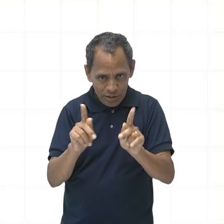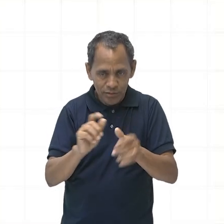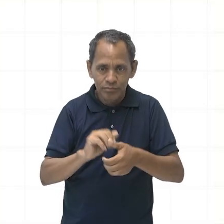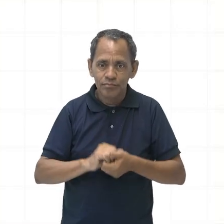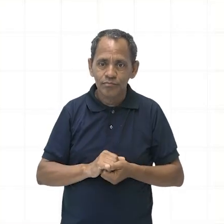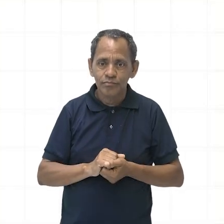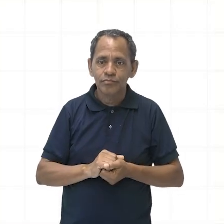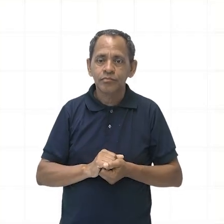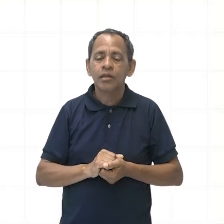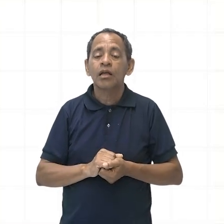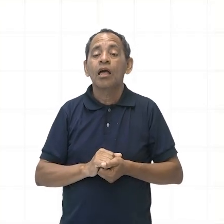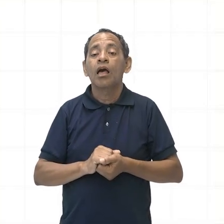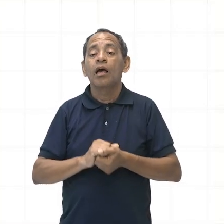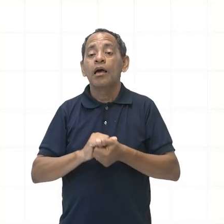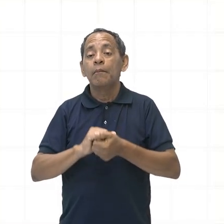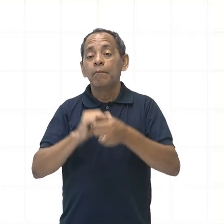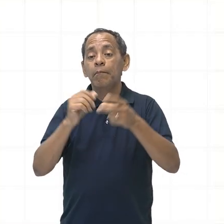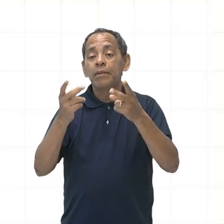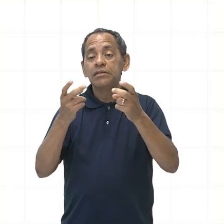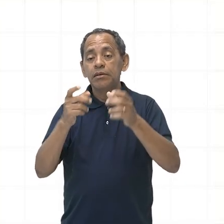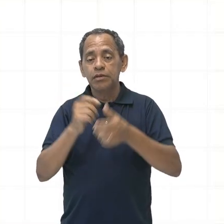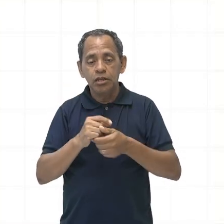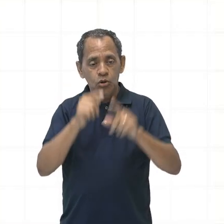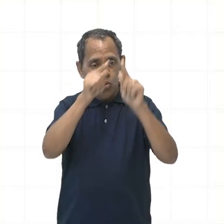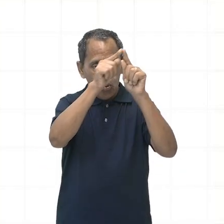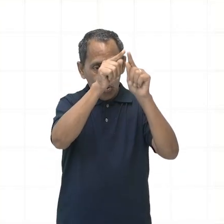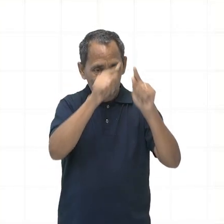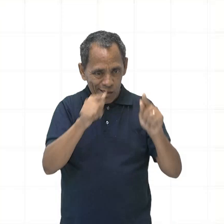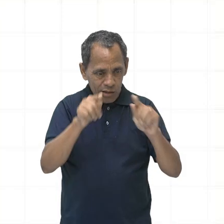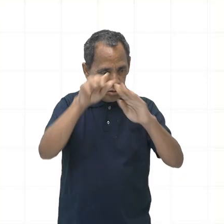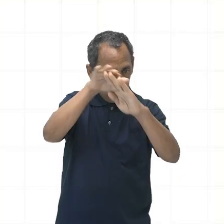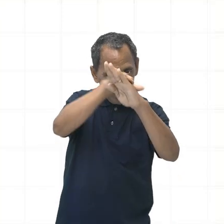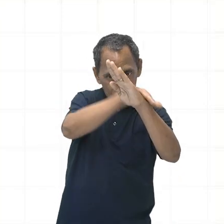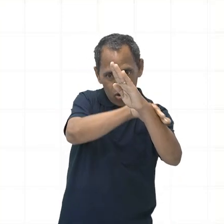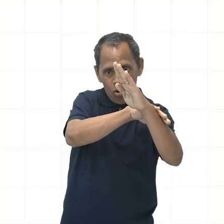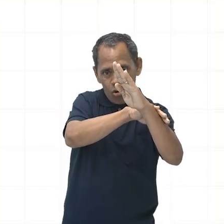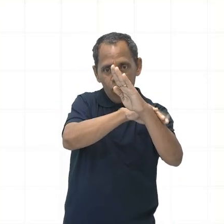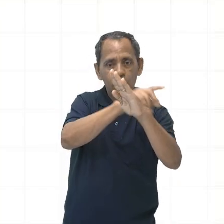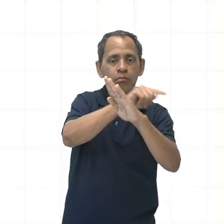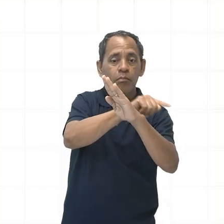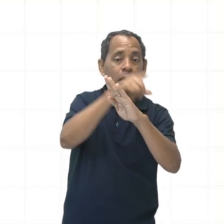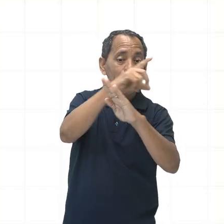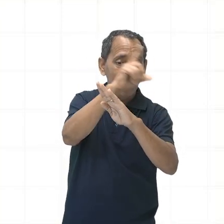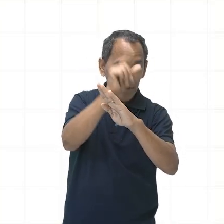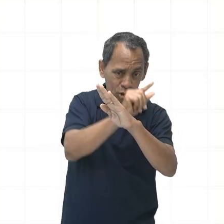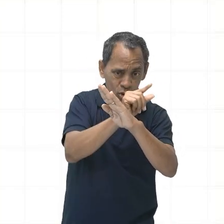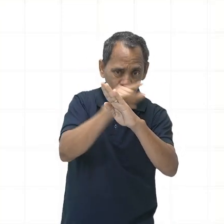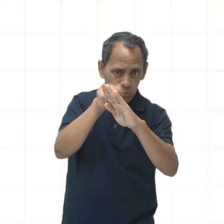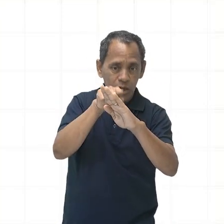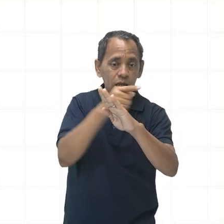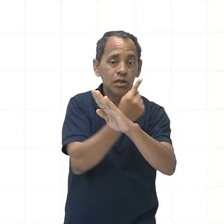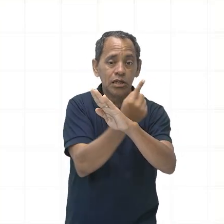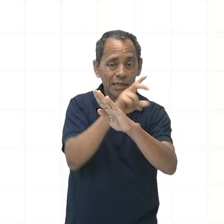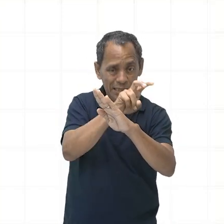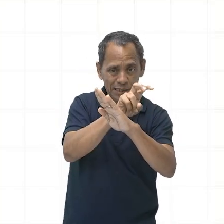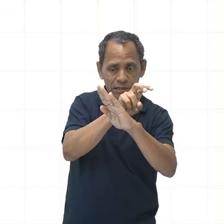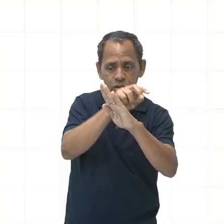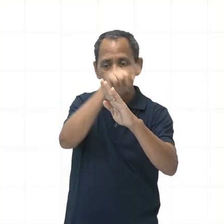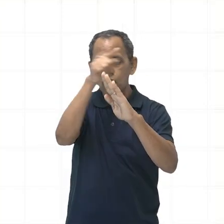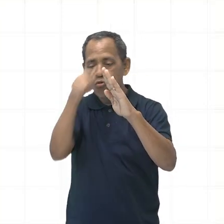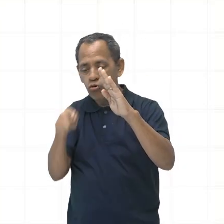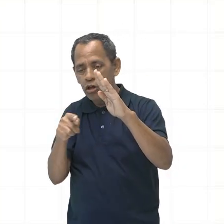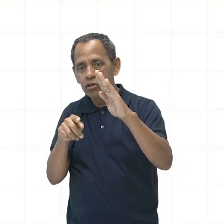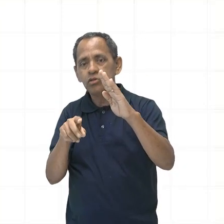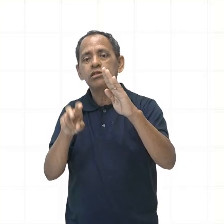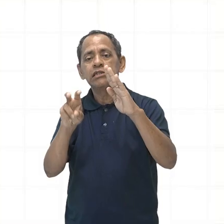tem aí que o lado menor mede 5 centímetros e o lado maior mede 10 centímetros. Então, ok, o primeiro mede